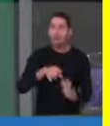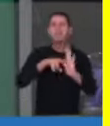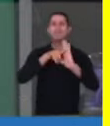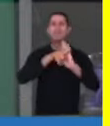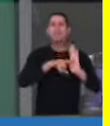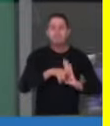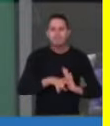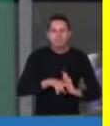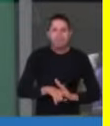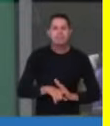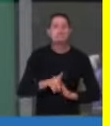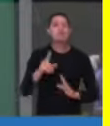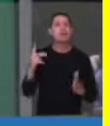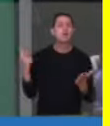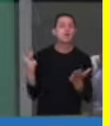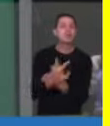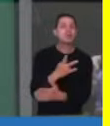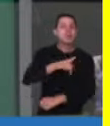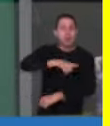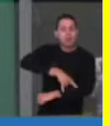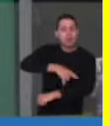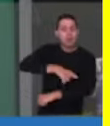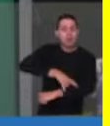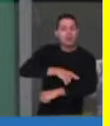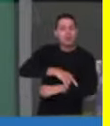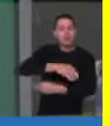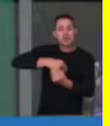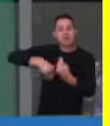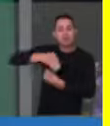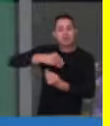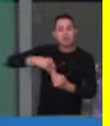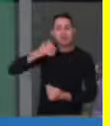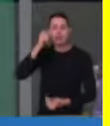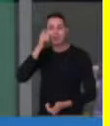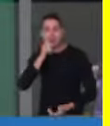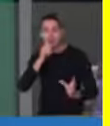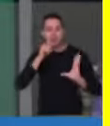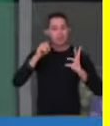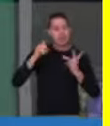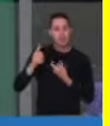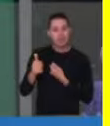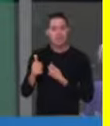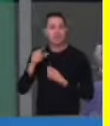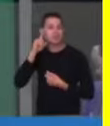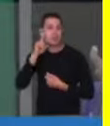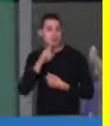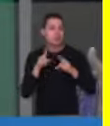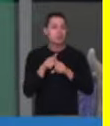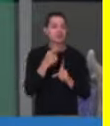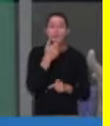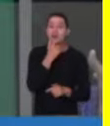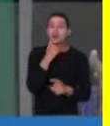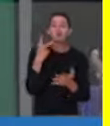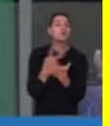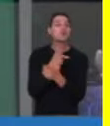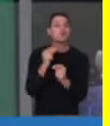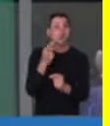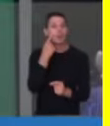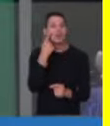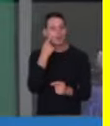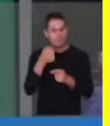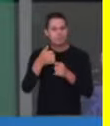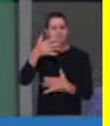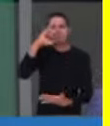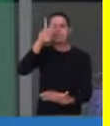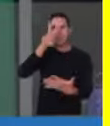qual foi o destino dos banheiros utilizados por transexuais nos Estados Unidos e no Reino Unido. Você vai ver a